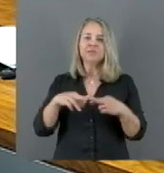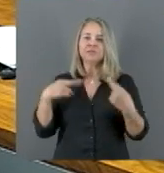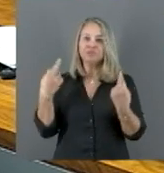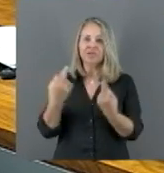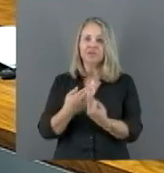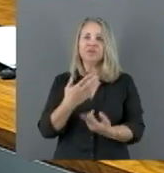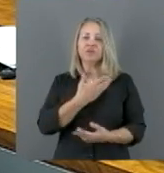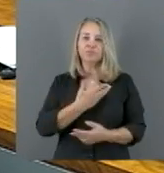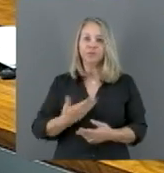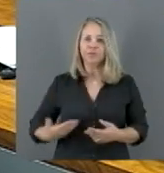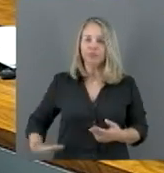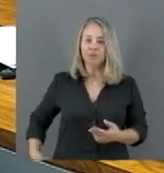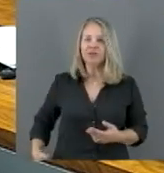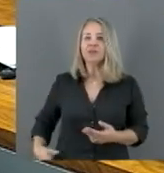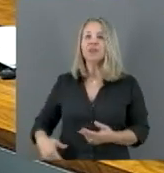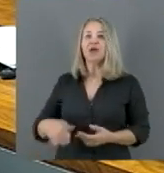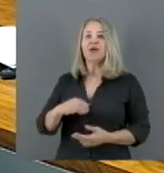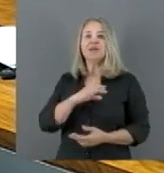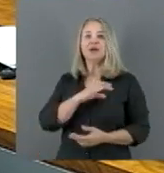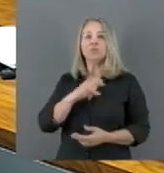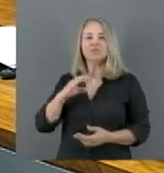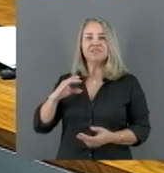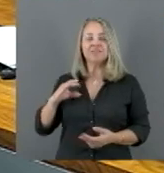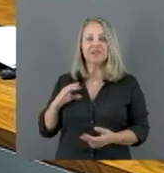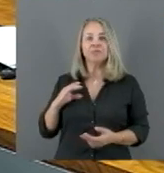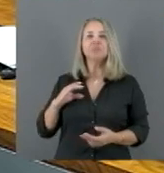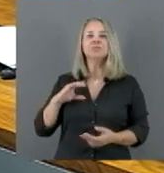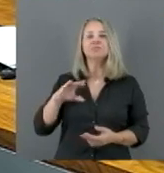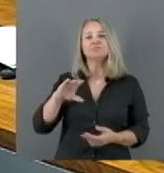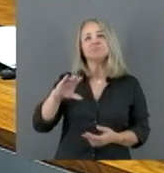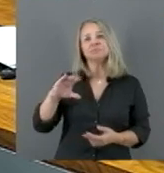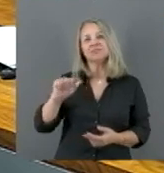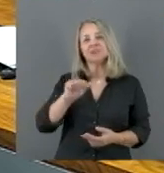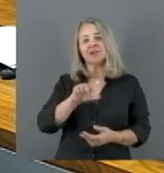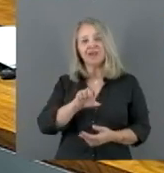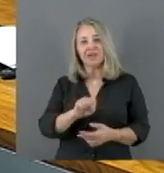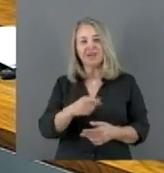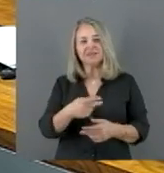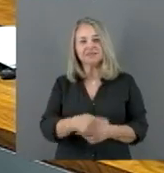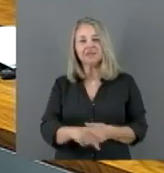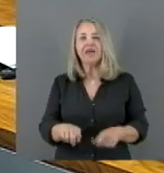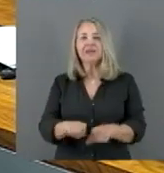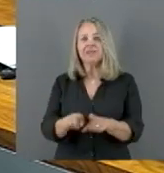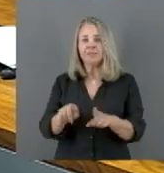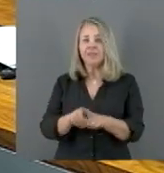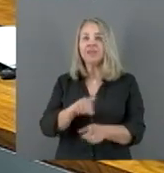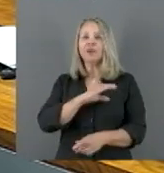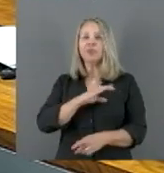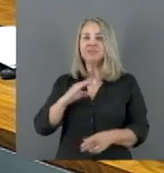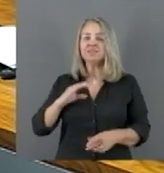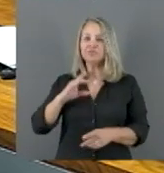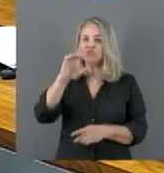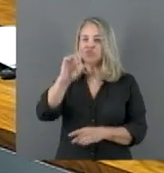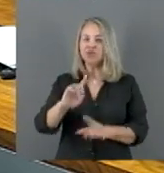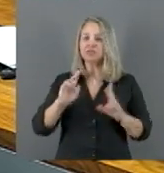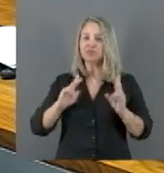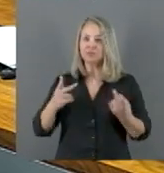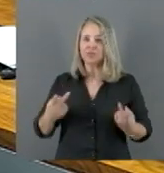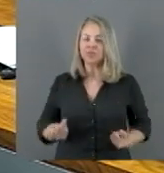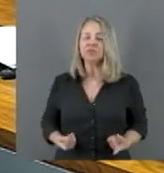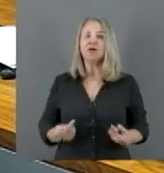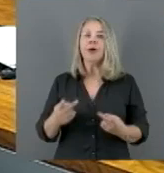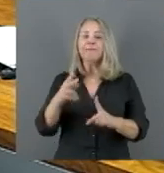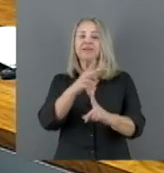pública, Comissão de Assuntos Sociais, presidida por Vossa Excelência, e Comissão de Direitos Humanos, para darmos visibilidade a elas.